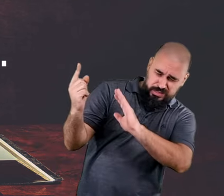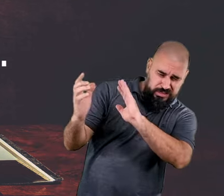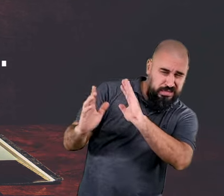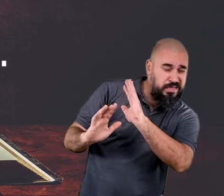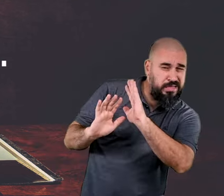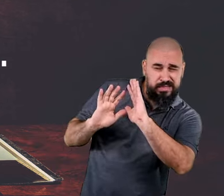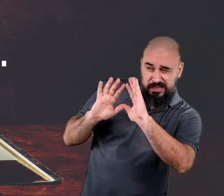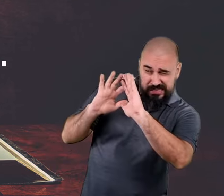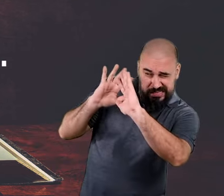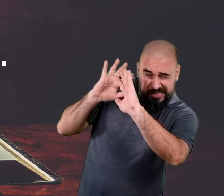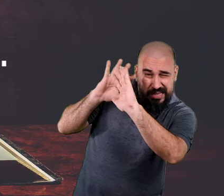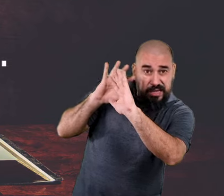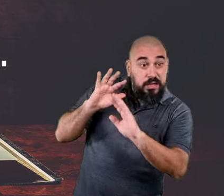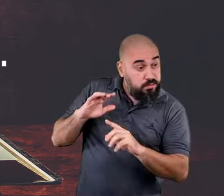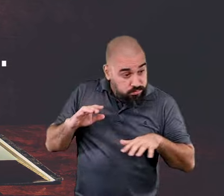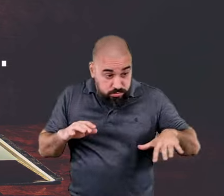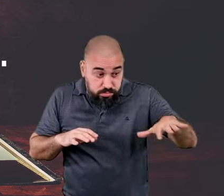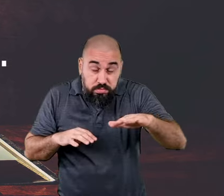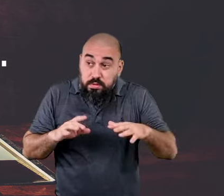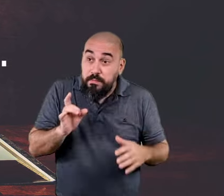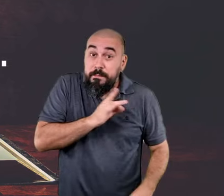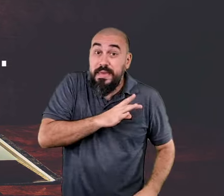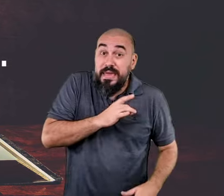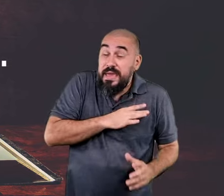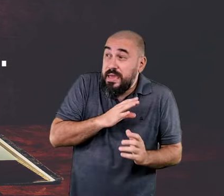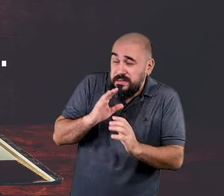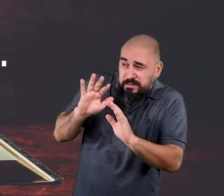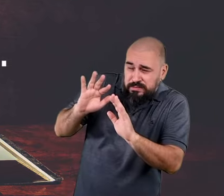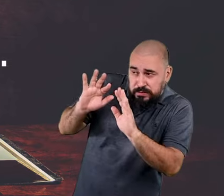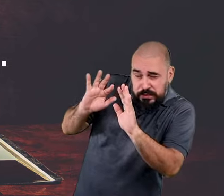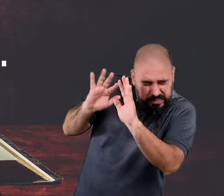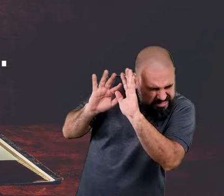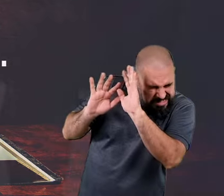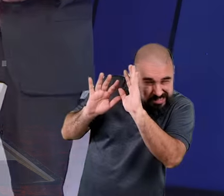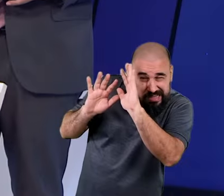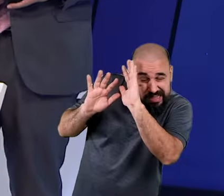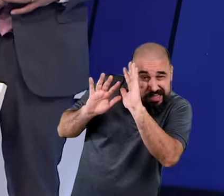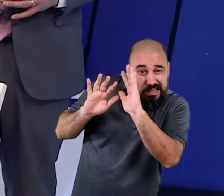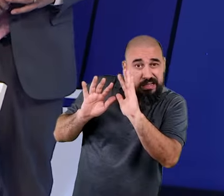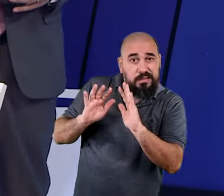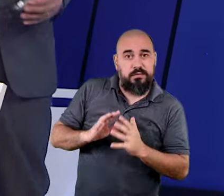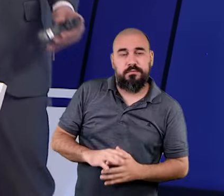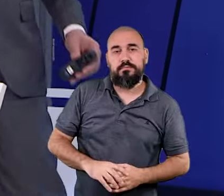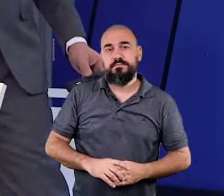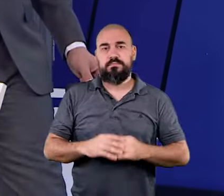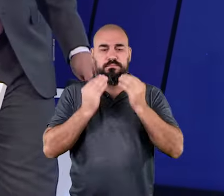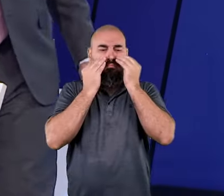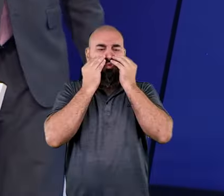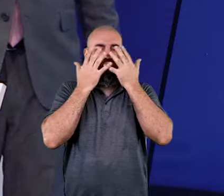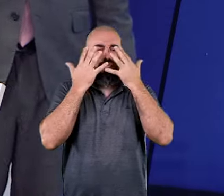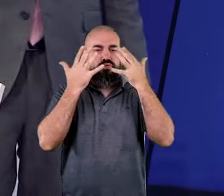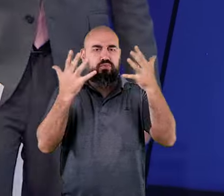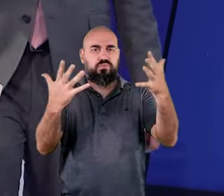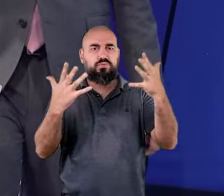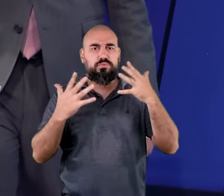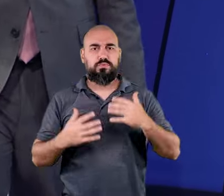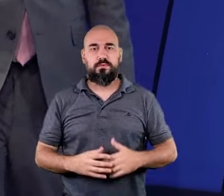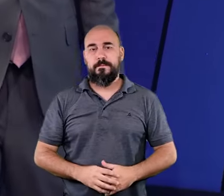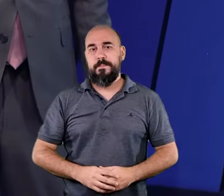resplandecia, e ficaram com medo de chegar perto dele. O fato